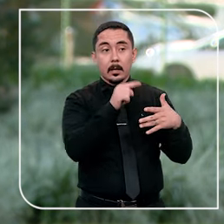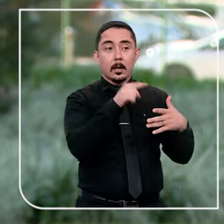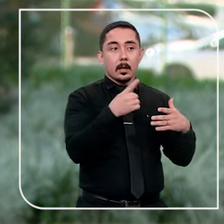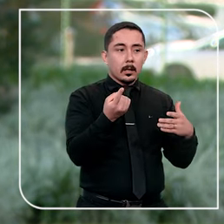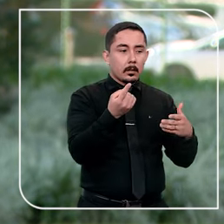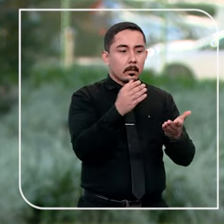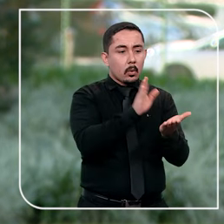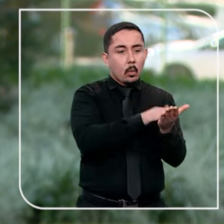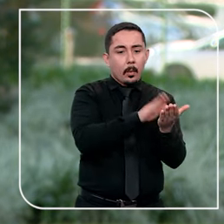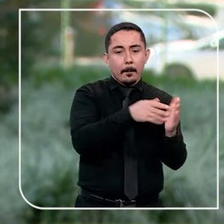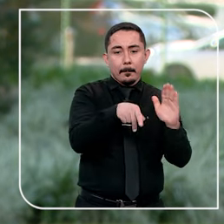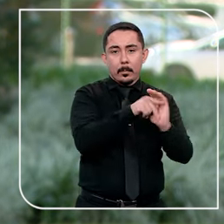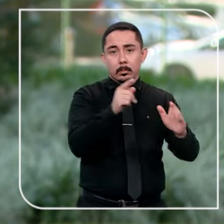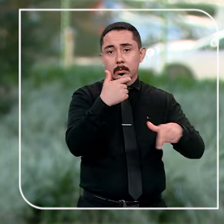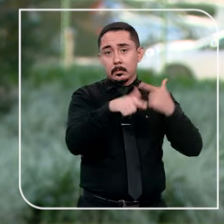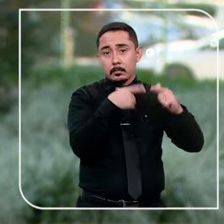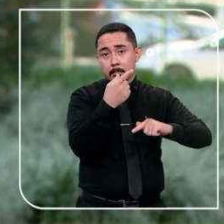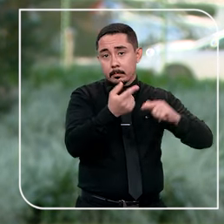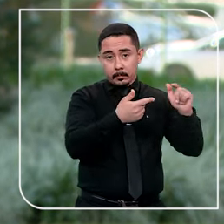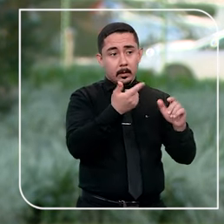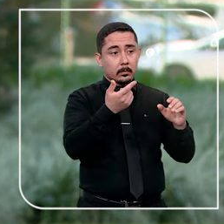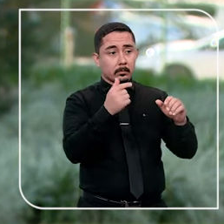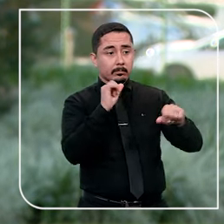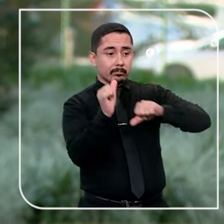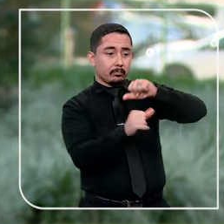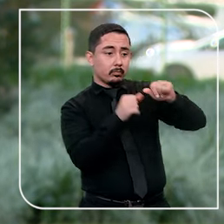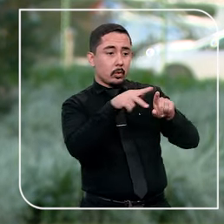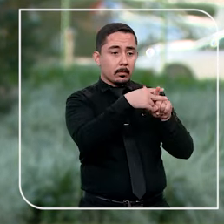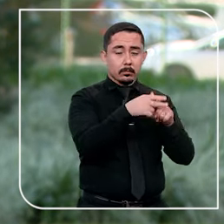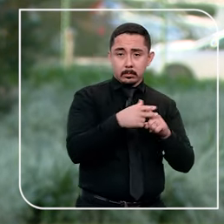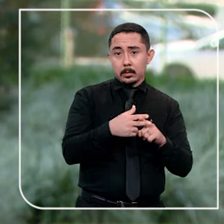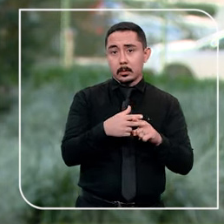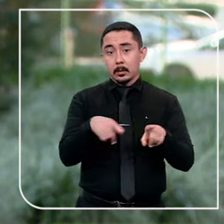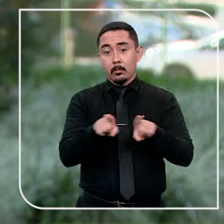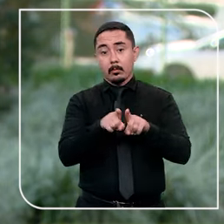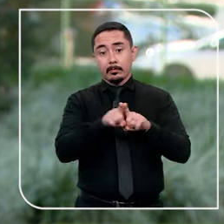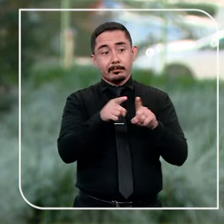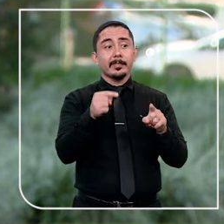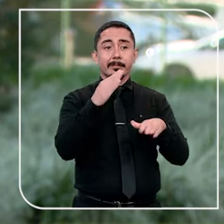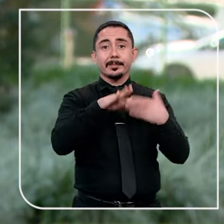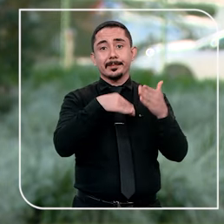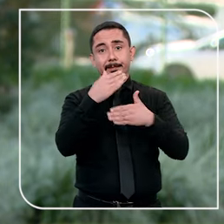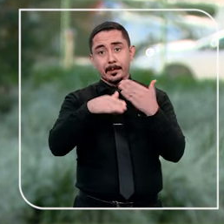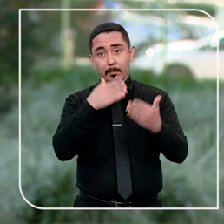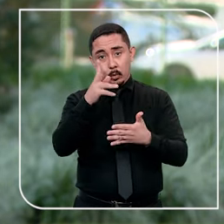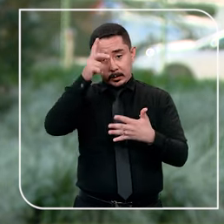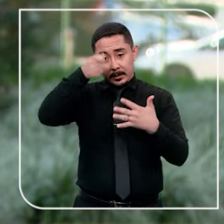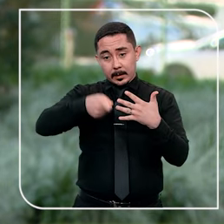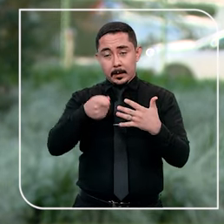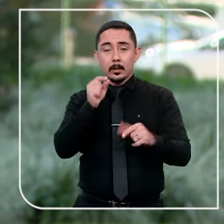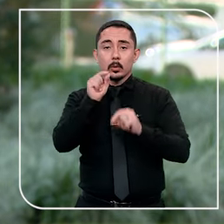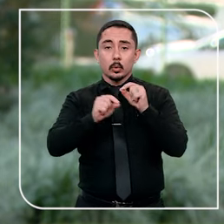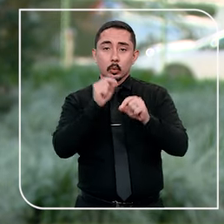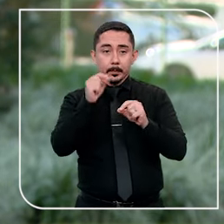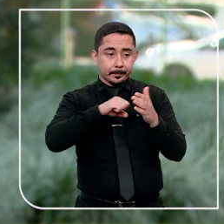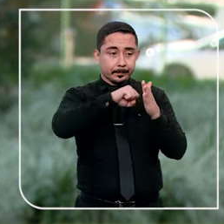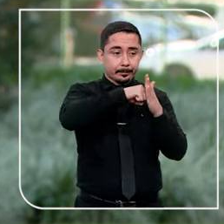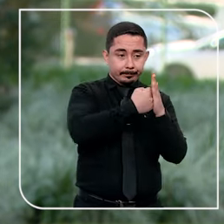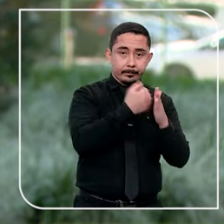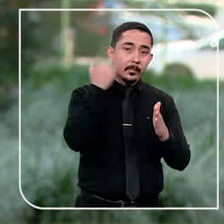cobrança por conta de serviços de reforma e decoração em um imóvel o qual foi objeto de penhora na fase de cumprimento de